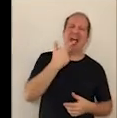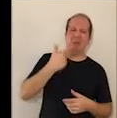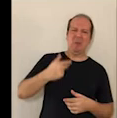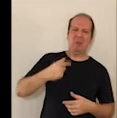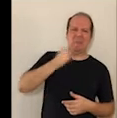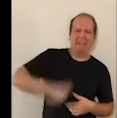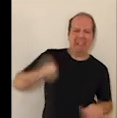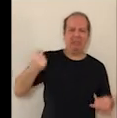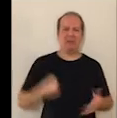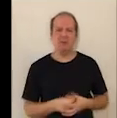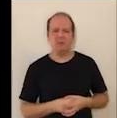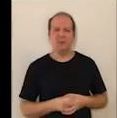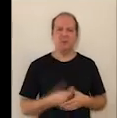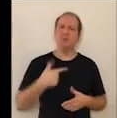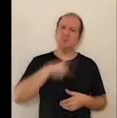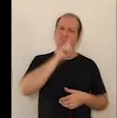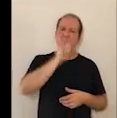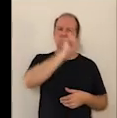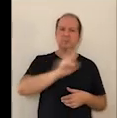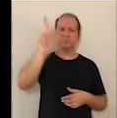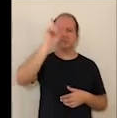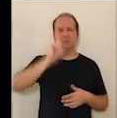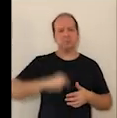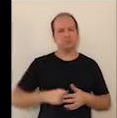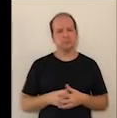dela? Corvino sai.